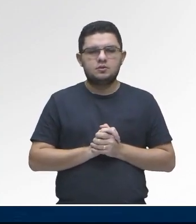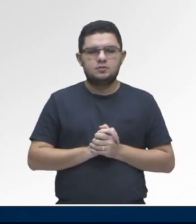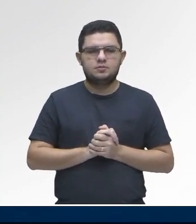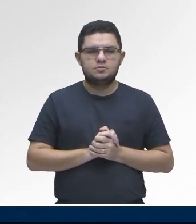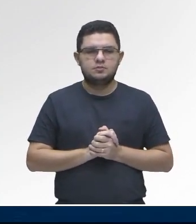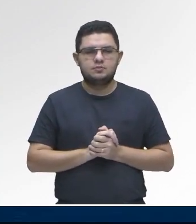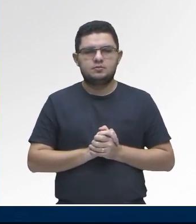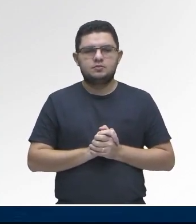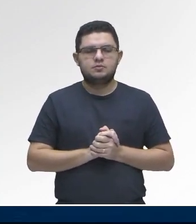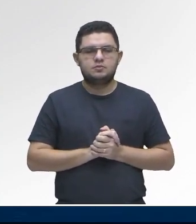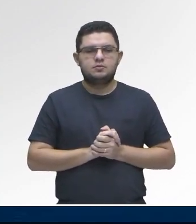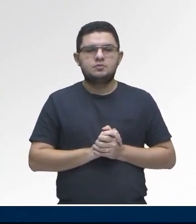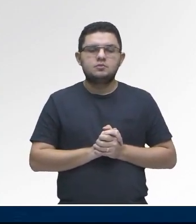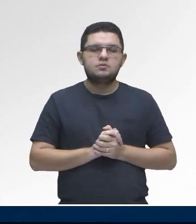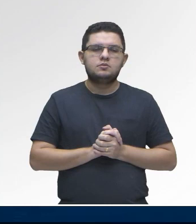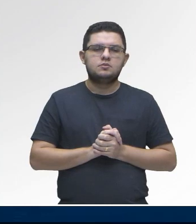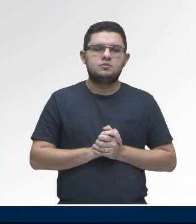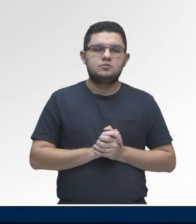De